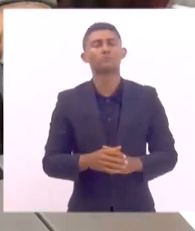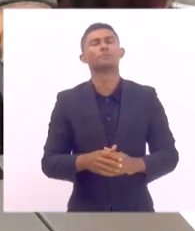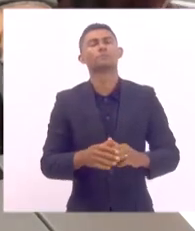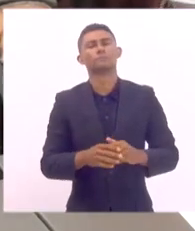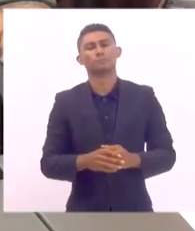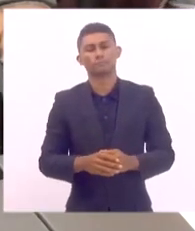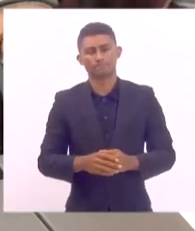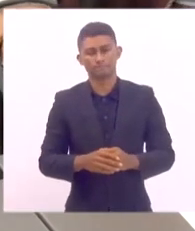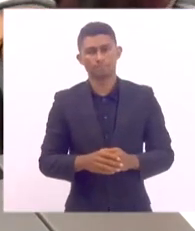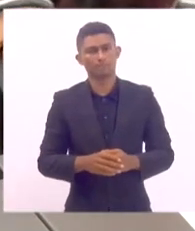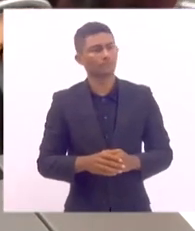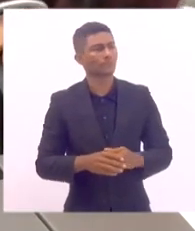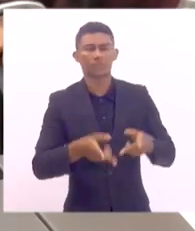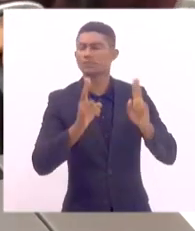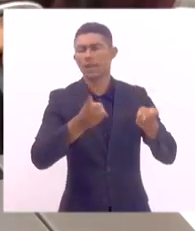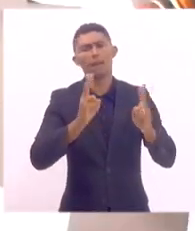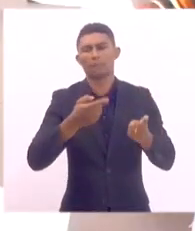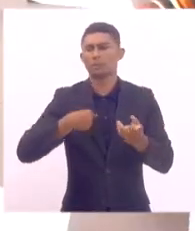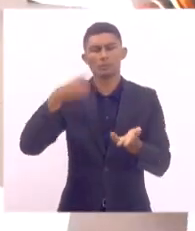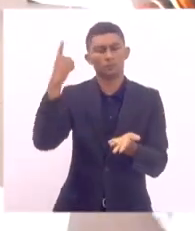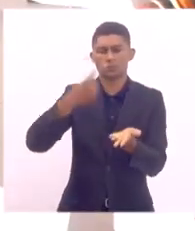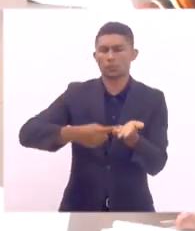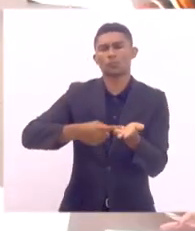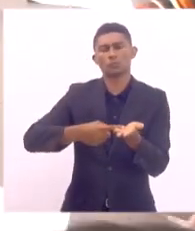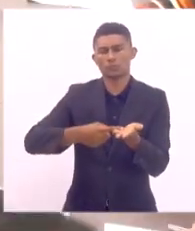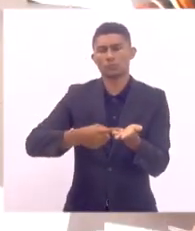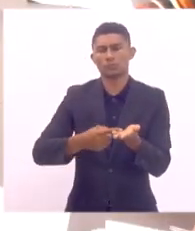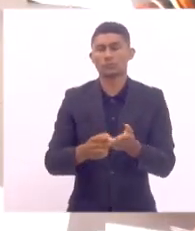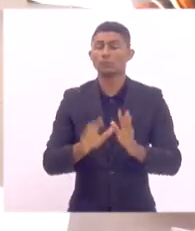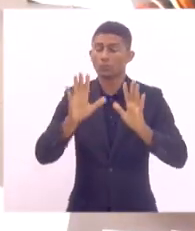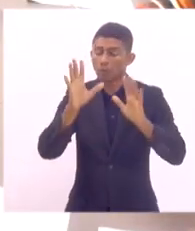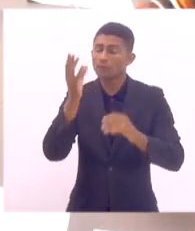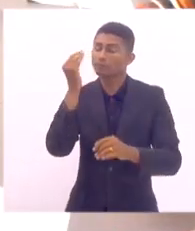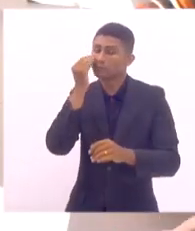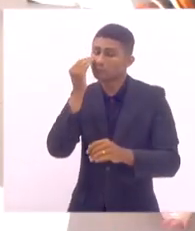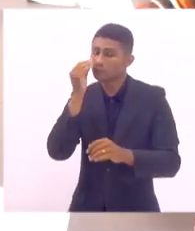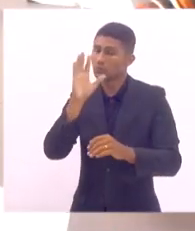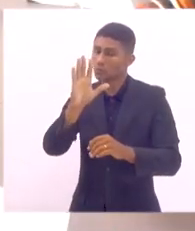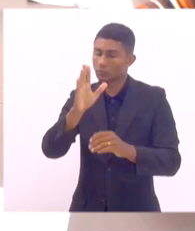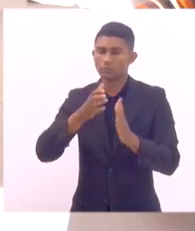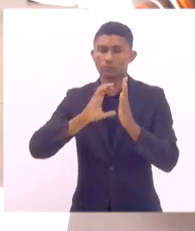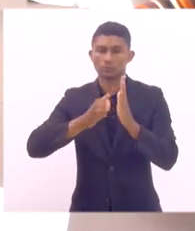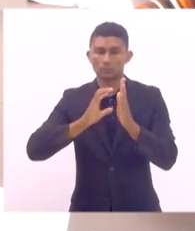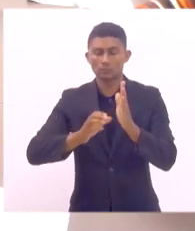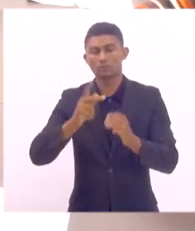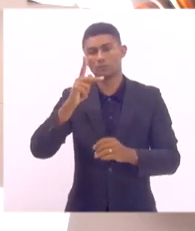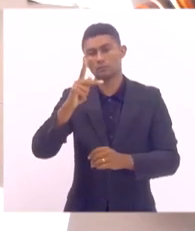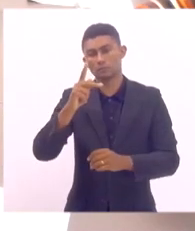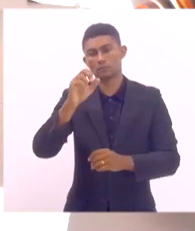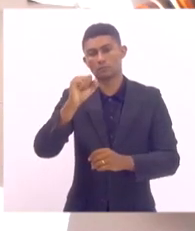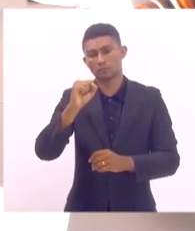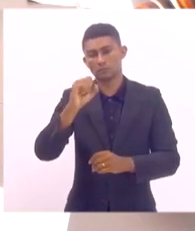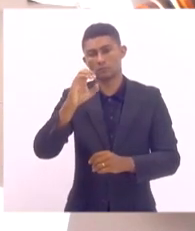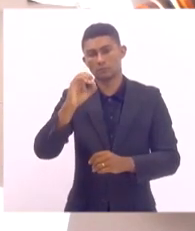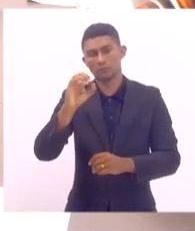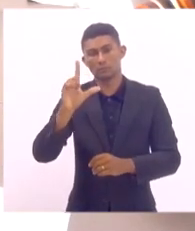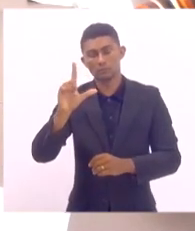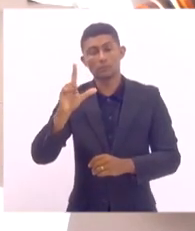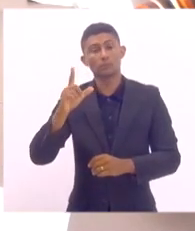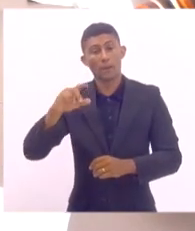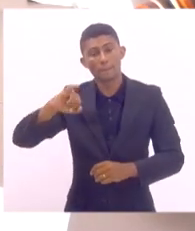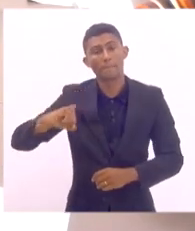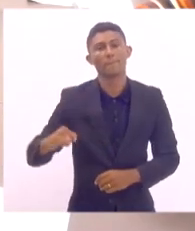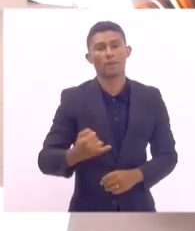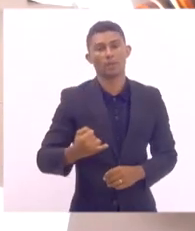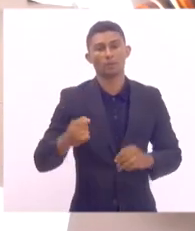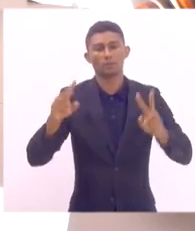deixa eu faço acordo. Deixa aqui, vou tentar encaminhar pela bancada do pessoal e vou aproveitar e vou entrar em outro